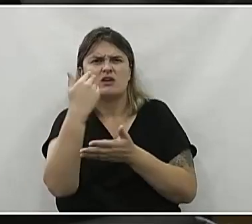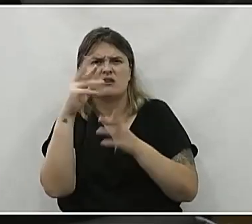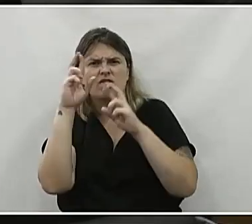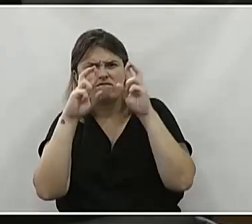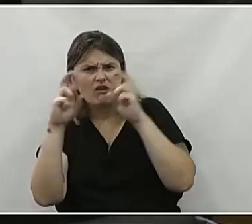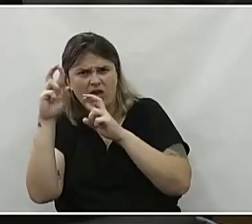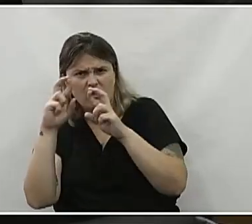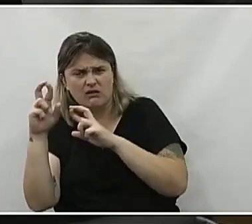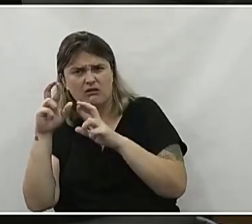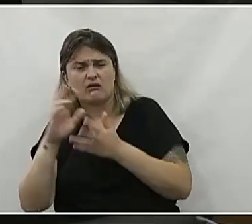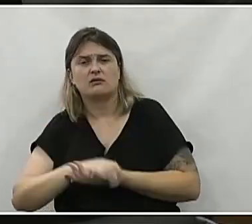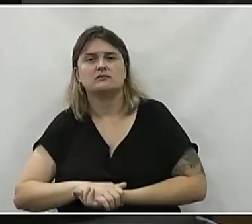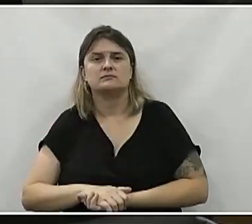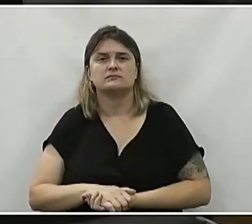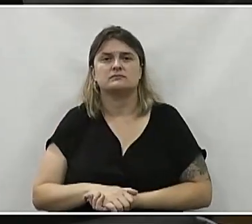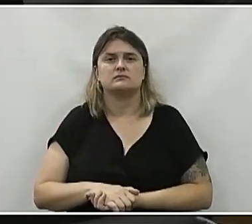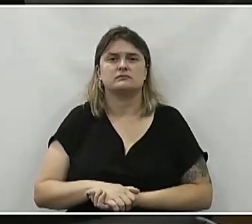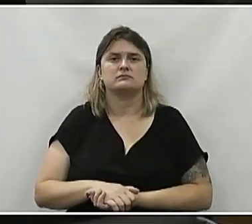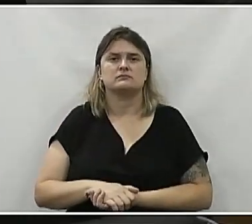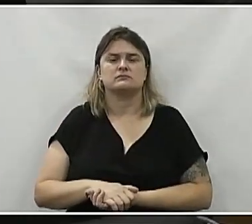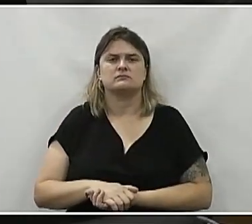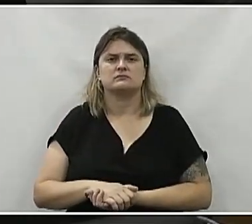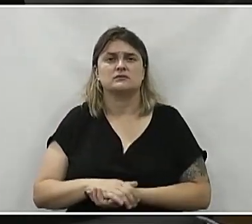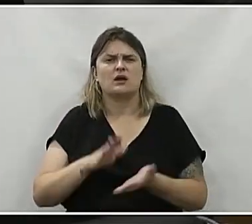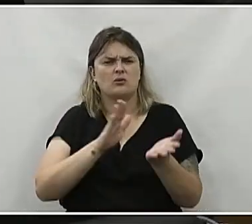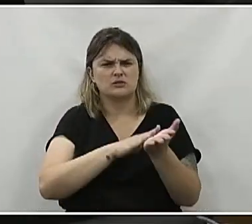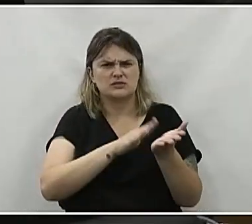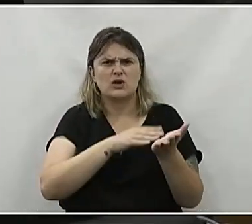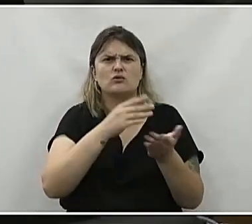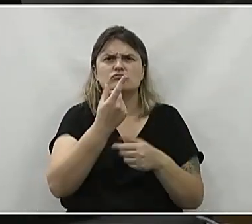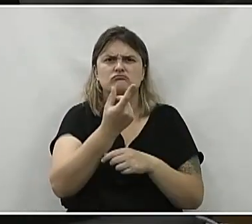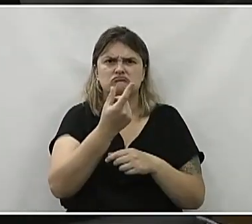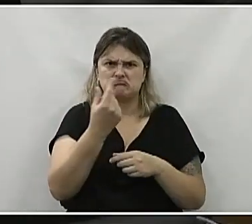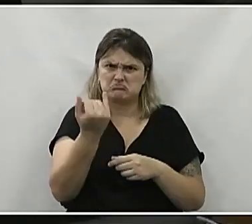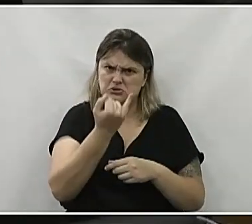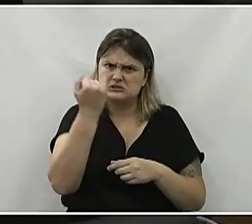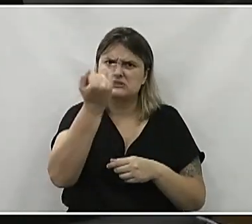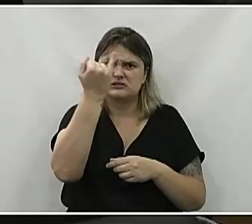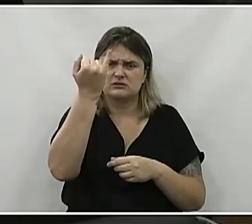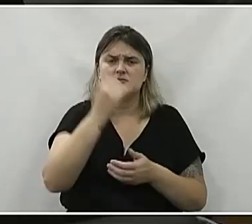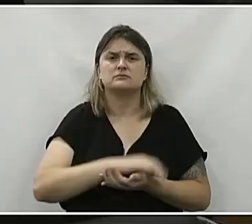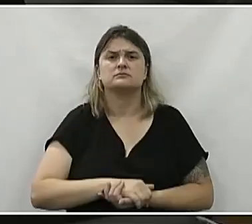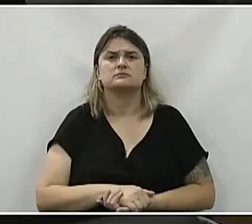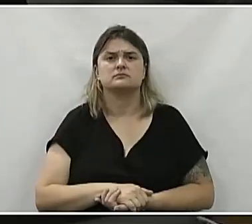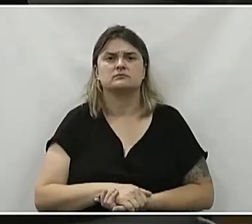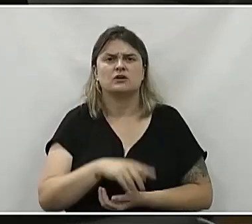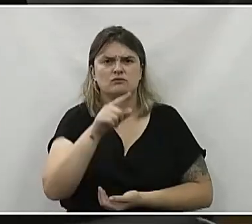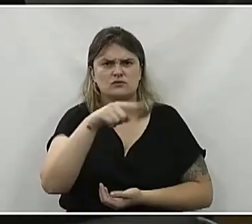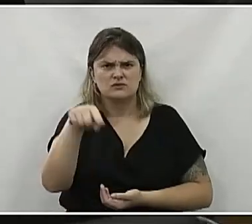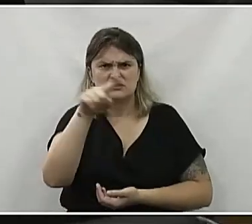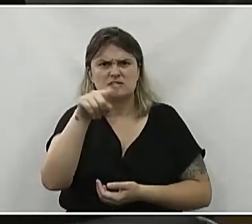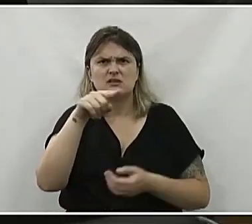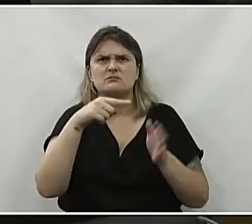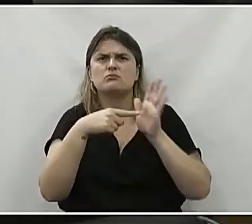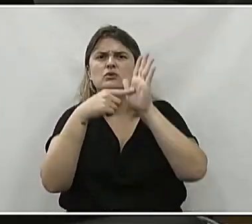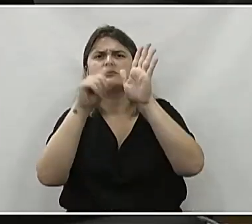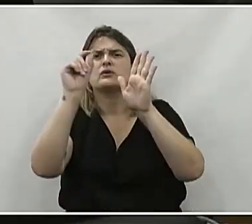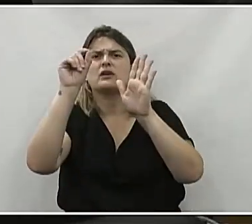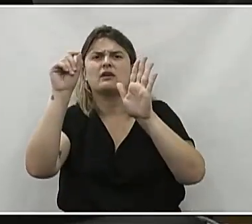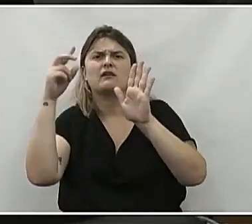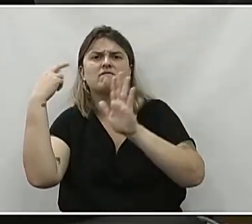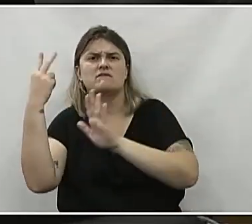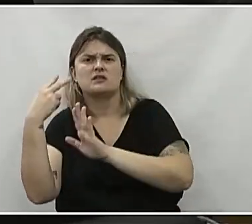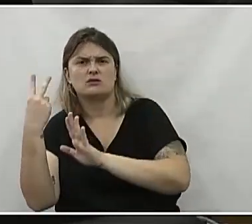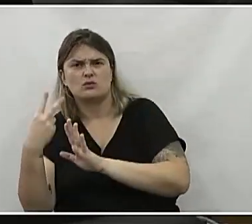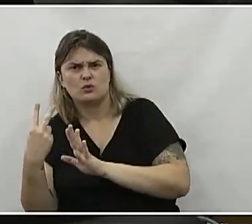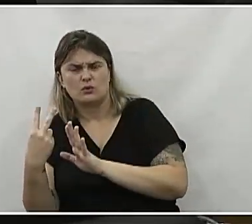essa situação aqui uma prestação de contas importantíssima vocês estão dando ênfase para um